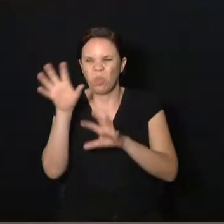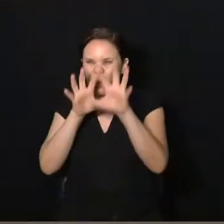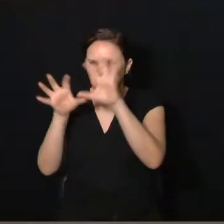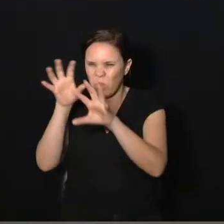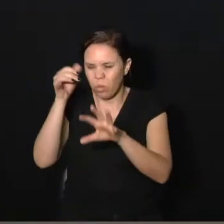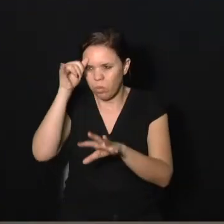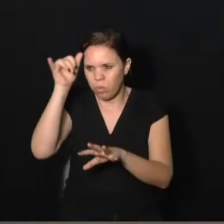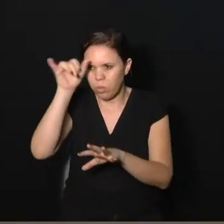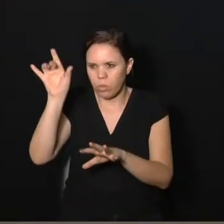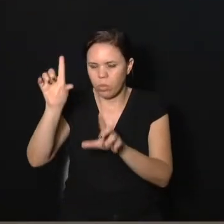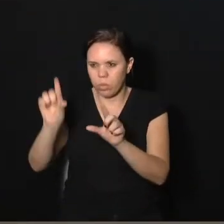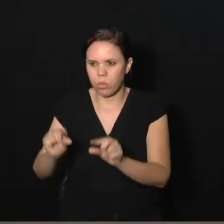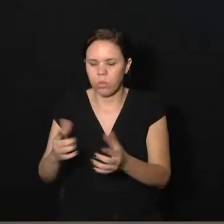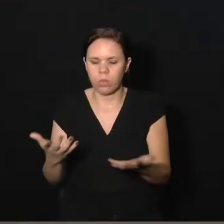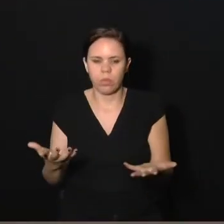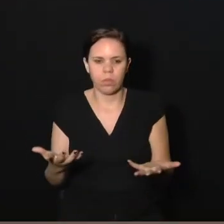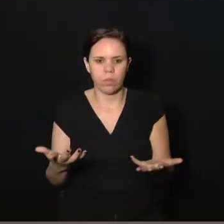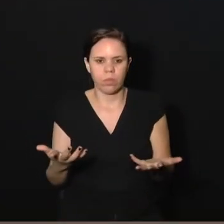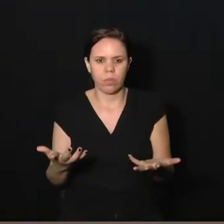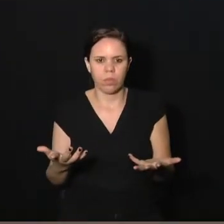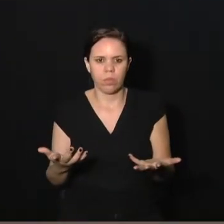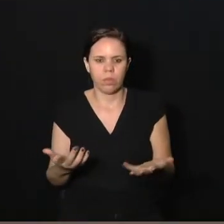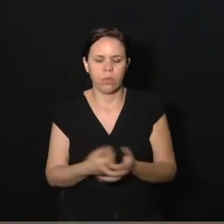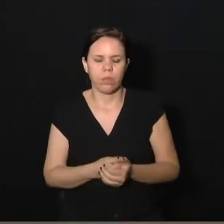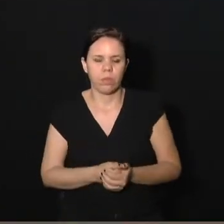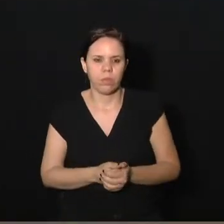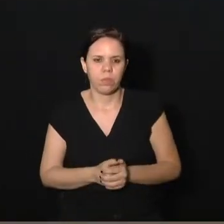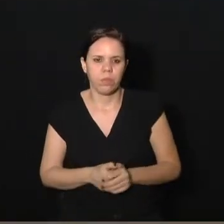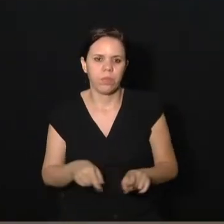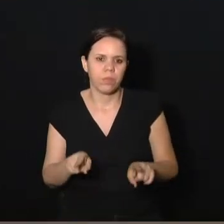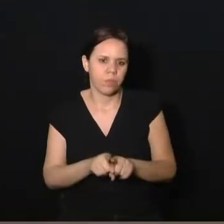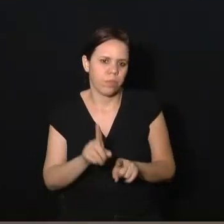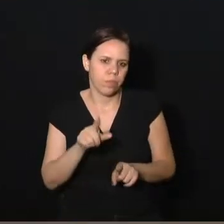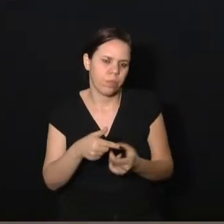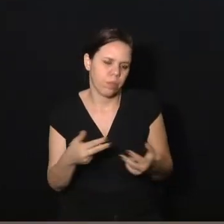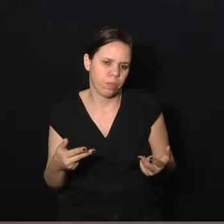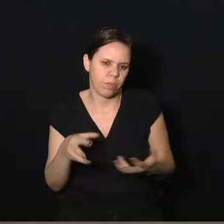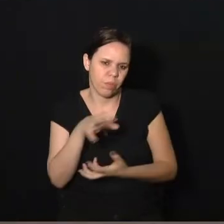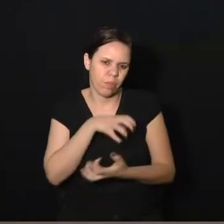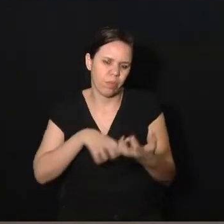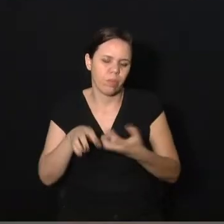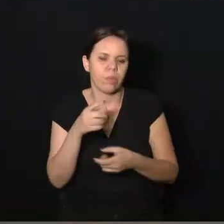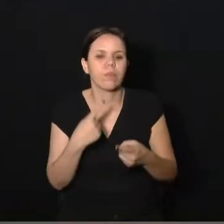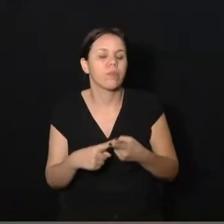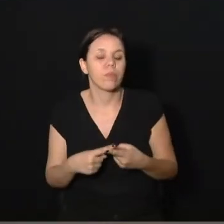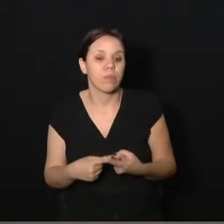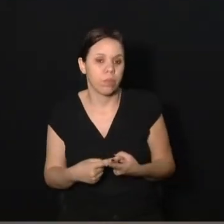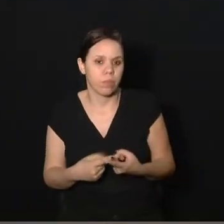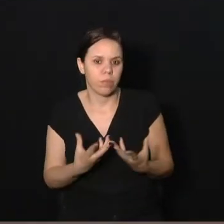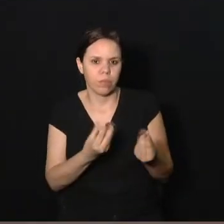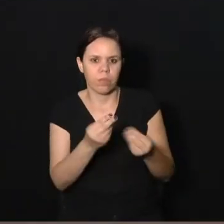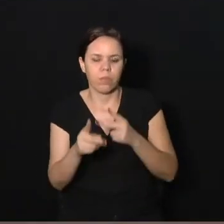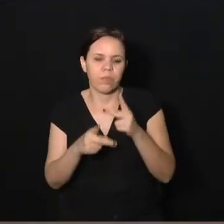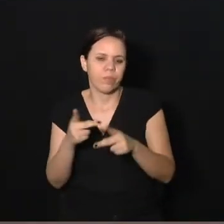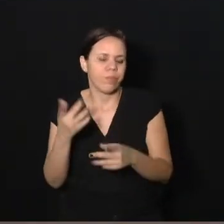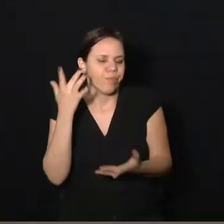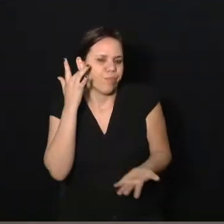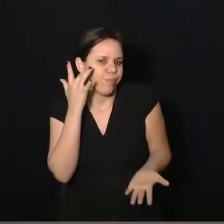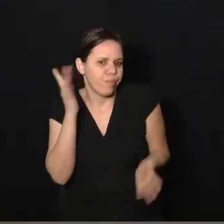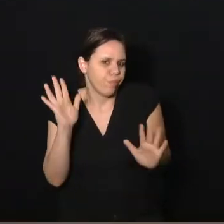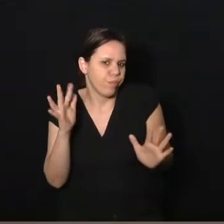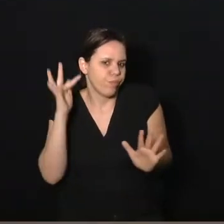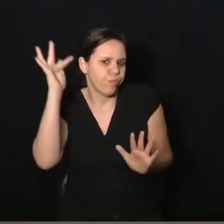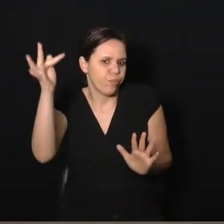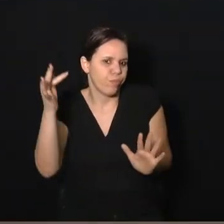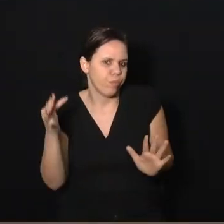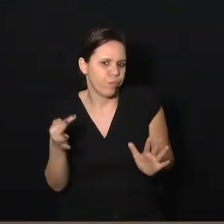né, para a atmosfera, mas também é uma coisa um pouco polêmica. Por quê? Porque muita gente acha que o